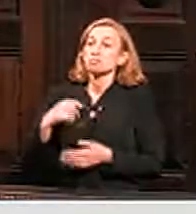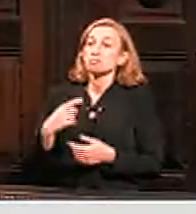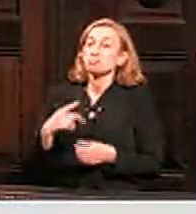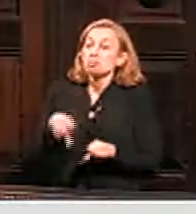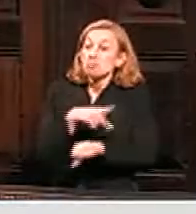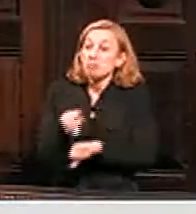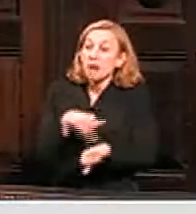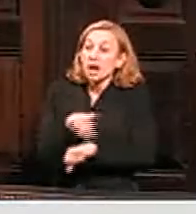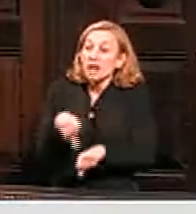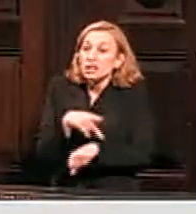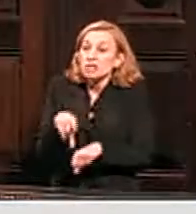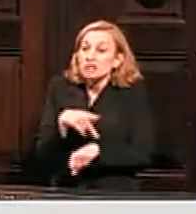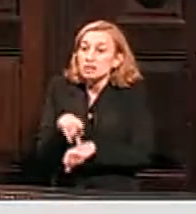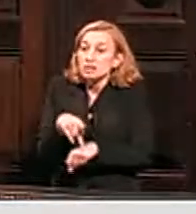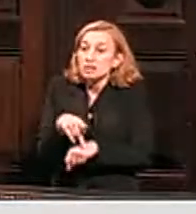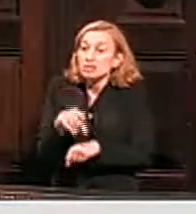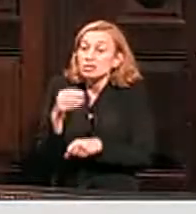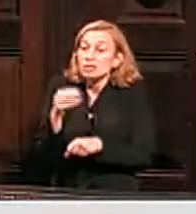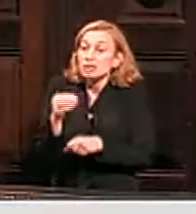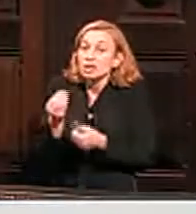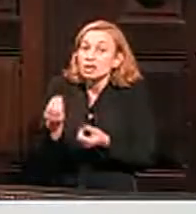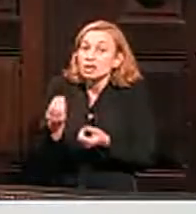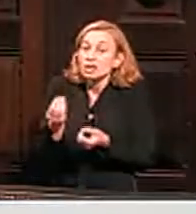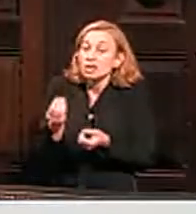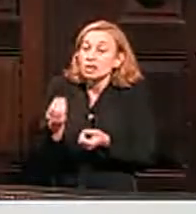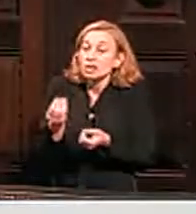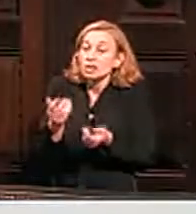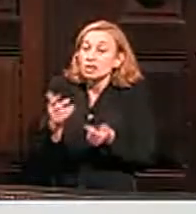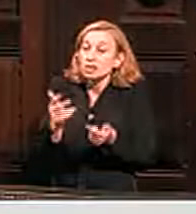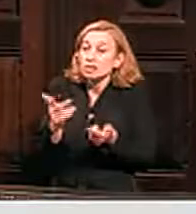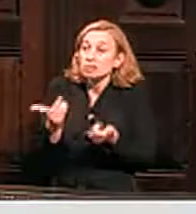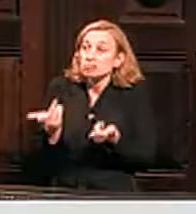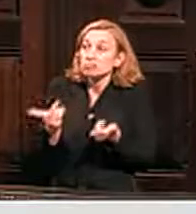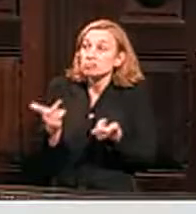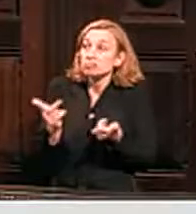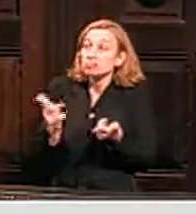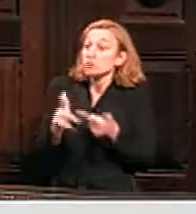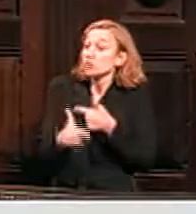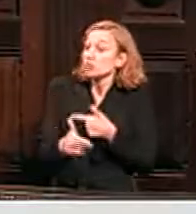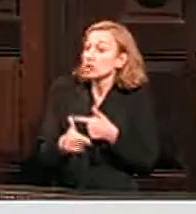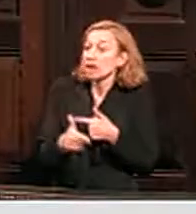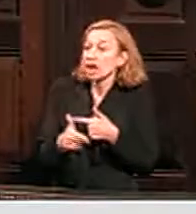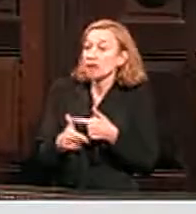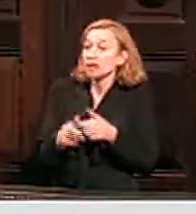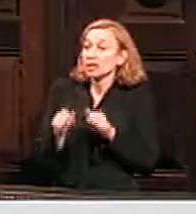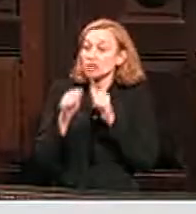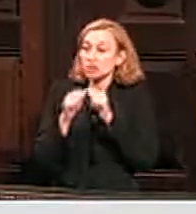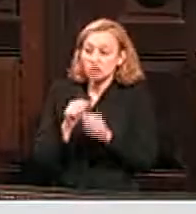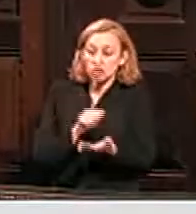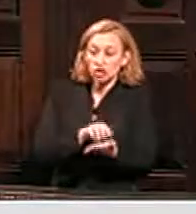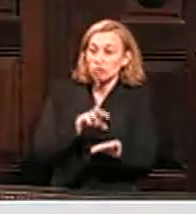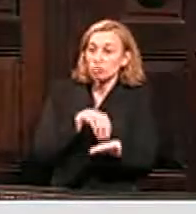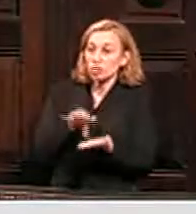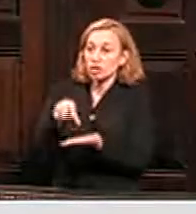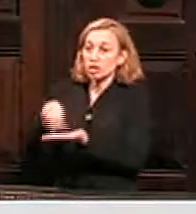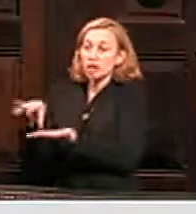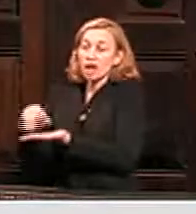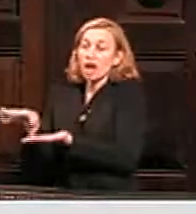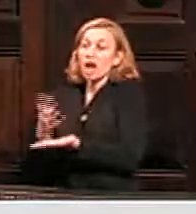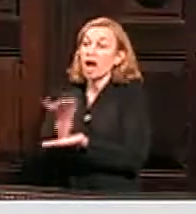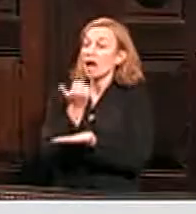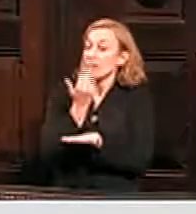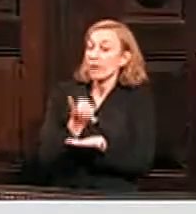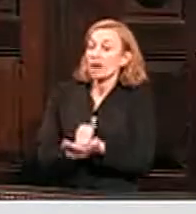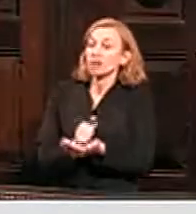vista socioambiental. É um país que, para distribuir alimentos, para distribuir